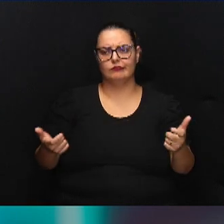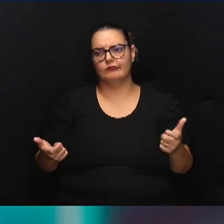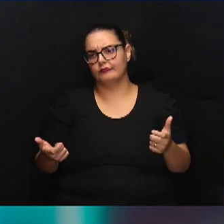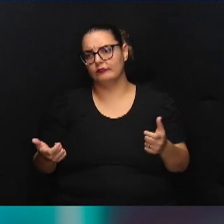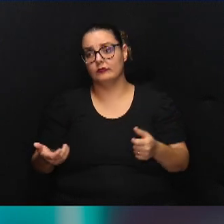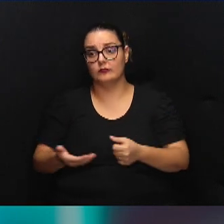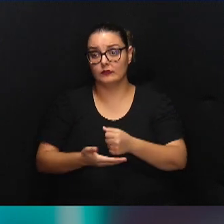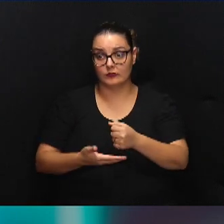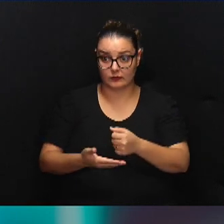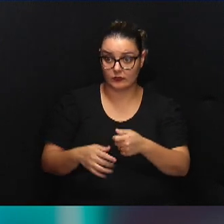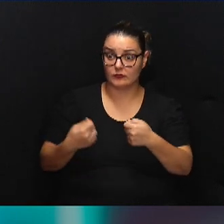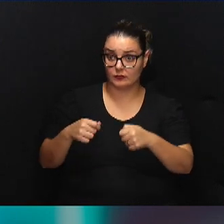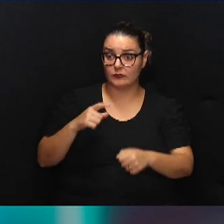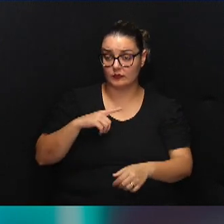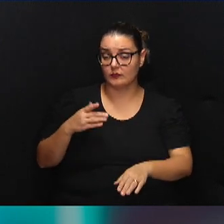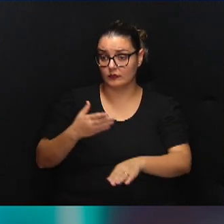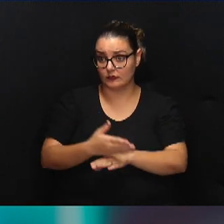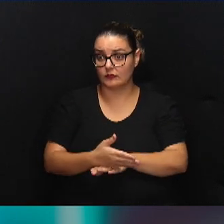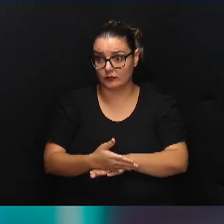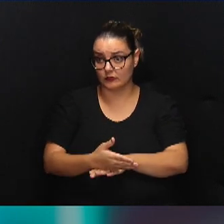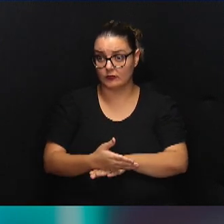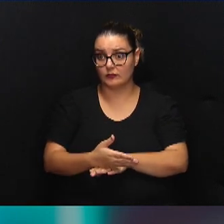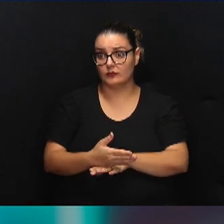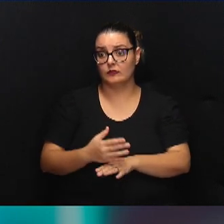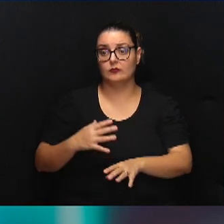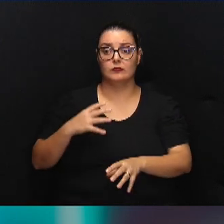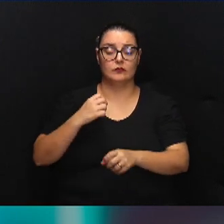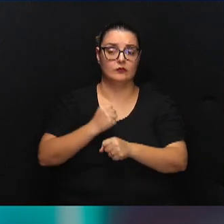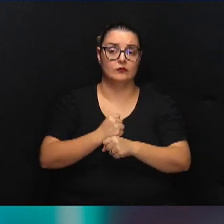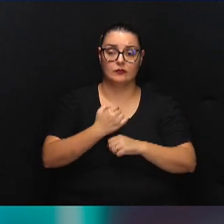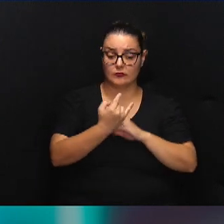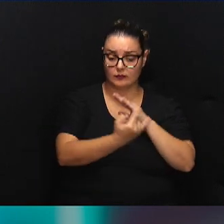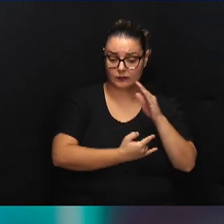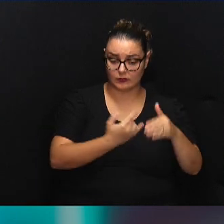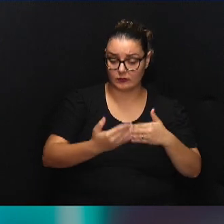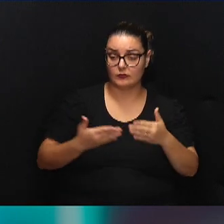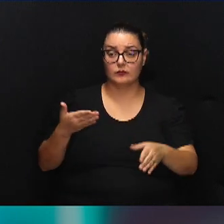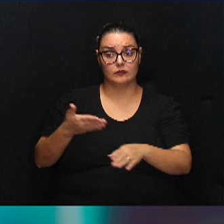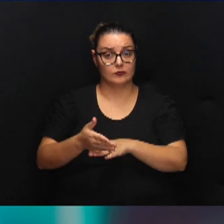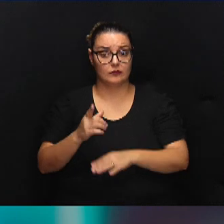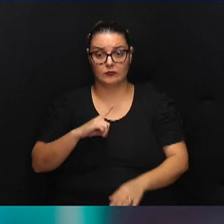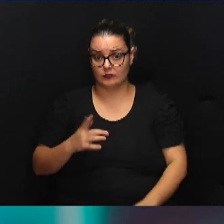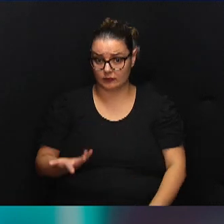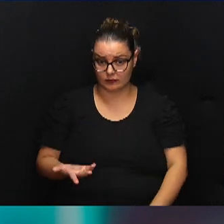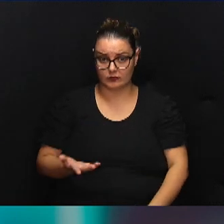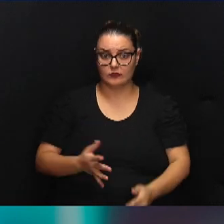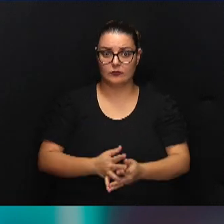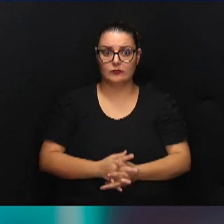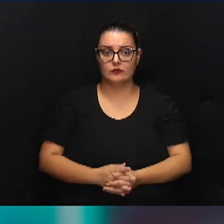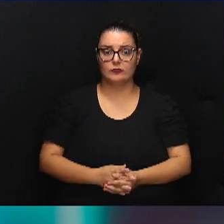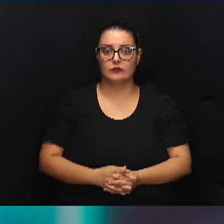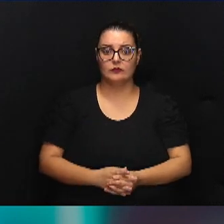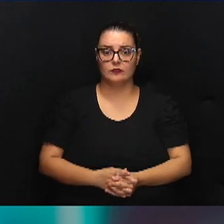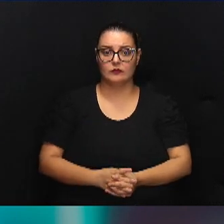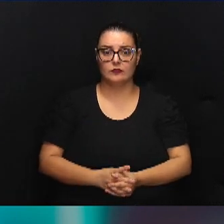básico que a pessoa deveria ter acesso, mas tem toda uma burocracia para ter acesso. Né? E aqui a